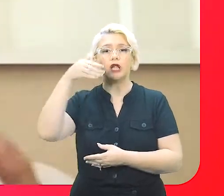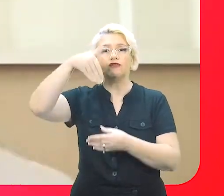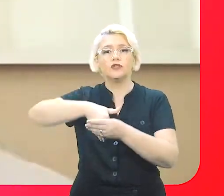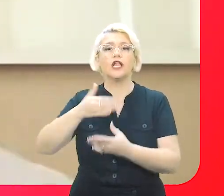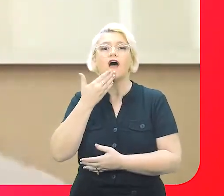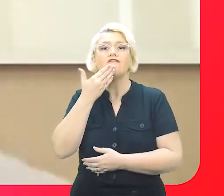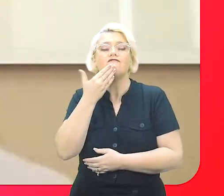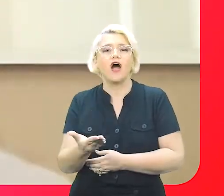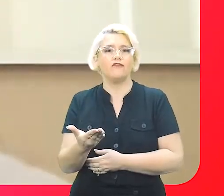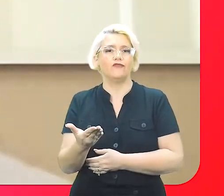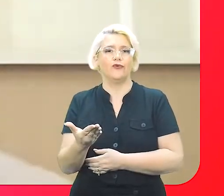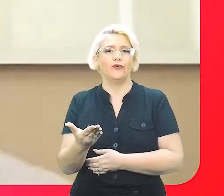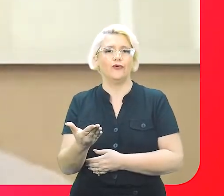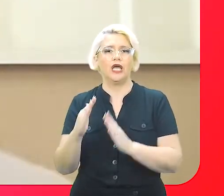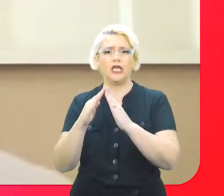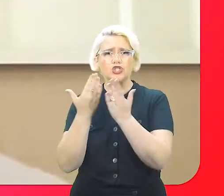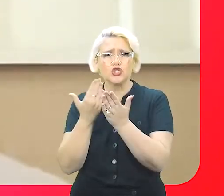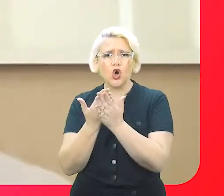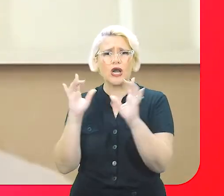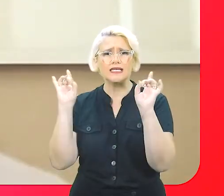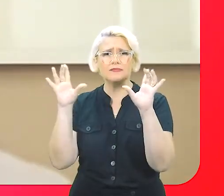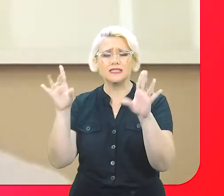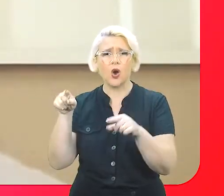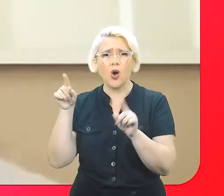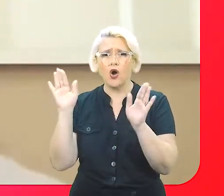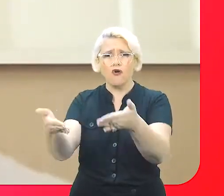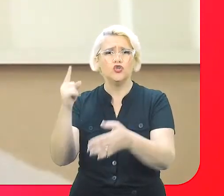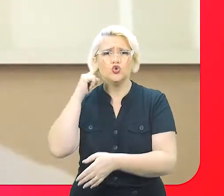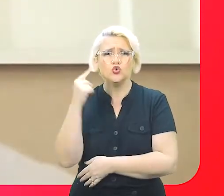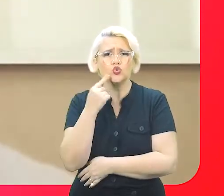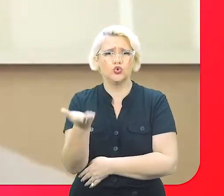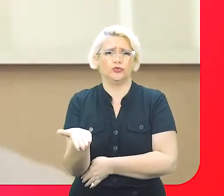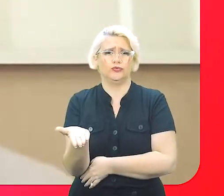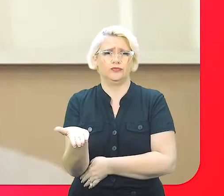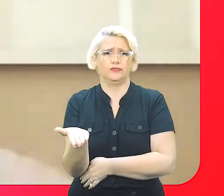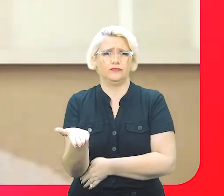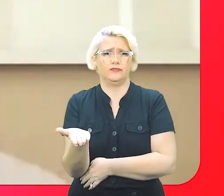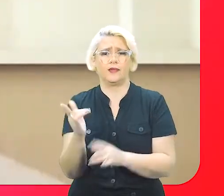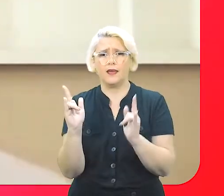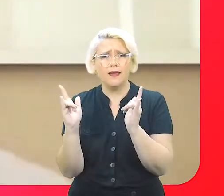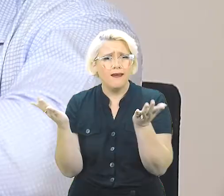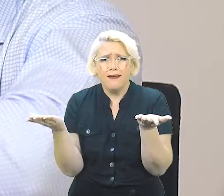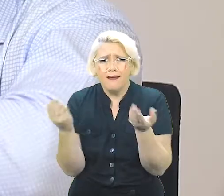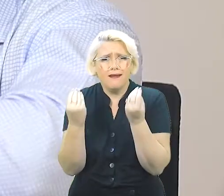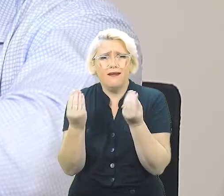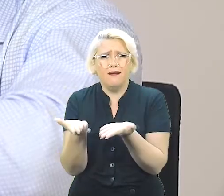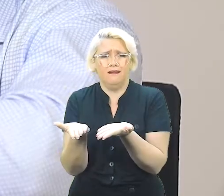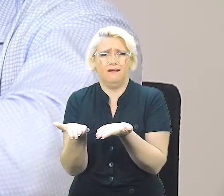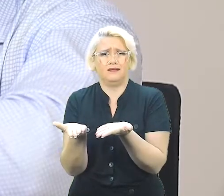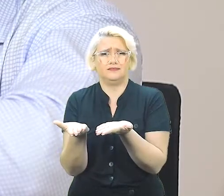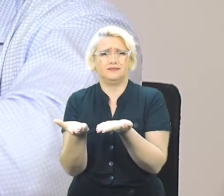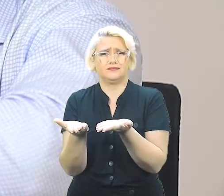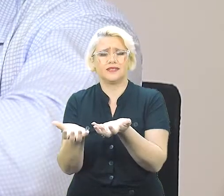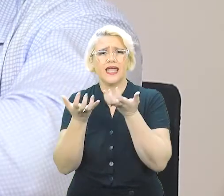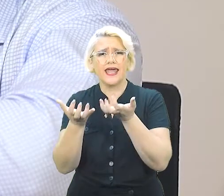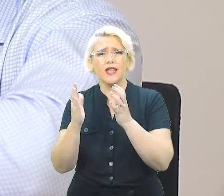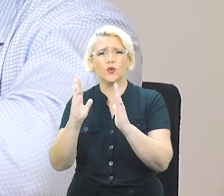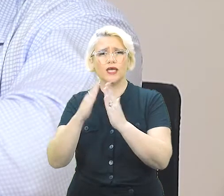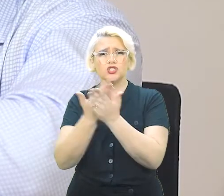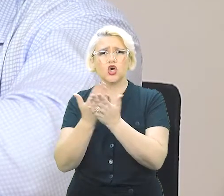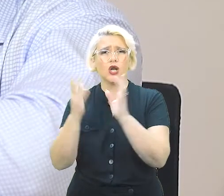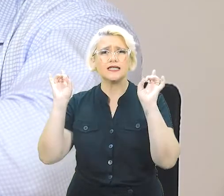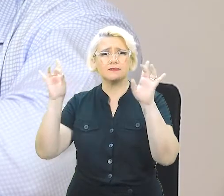em favor de escola especial para surdo. A paz, querendo que as